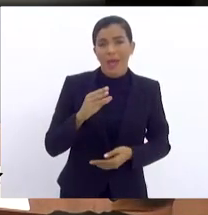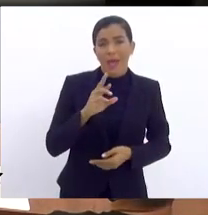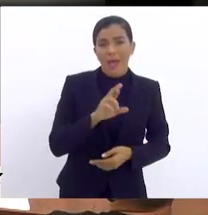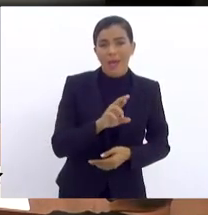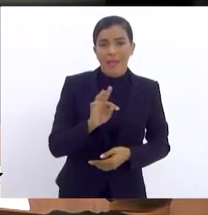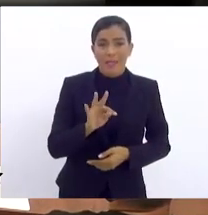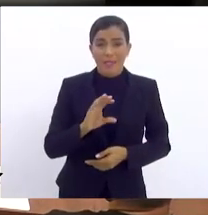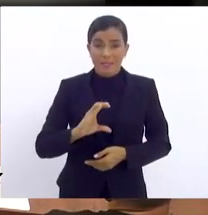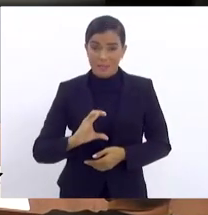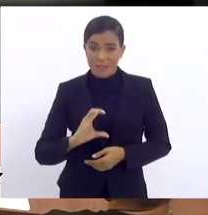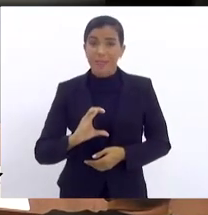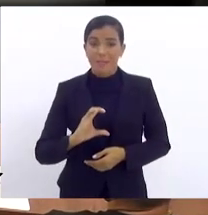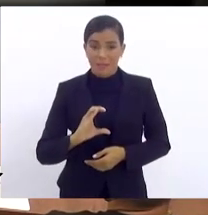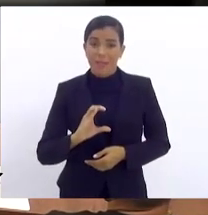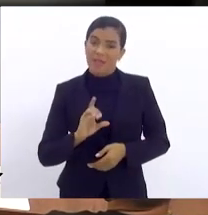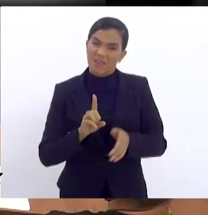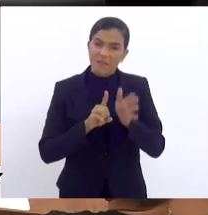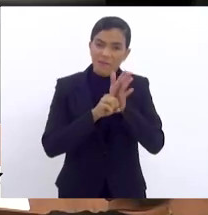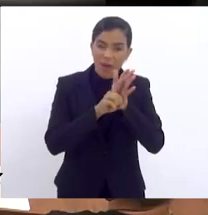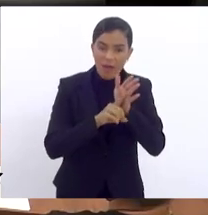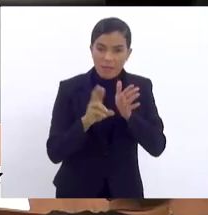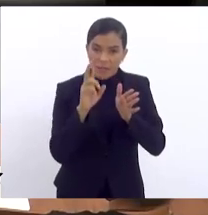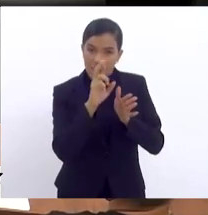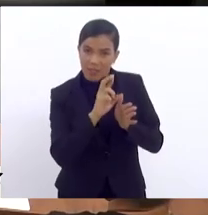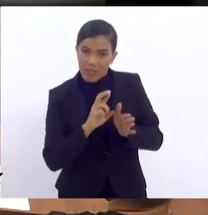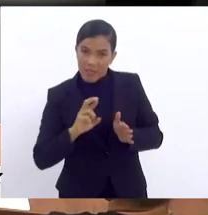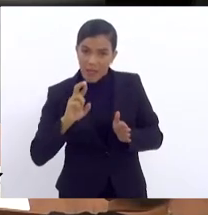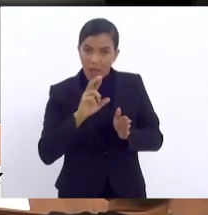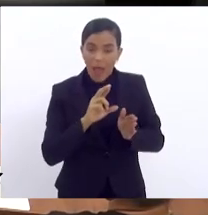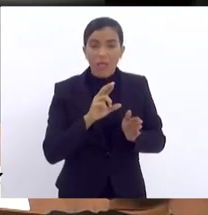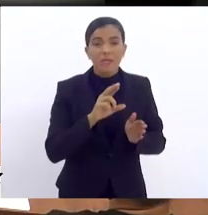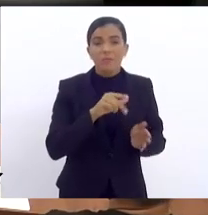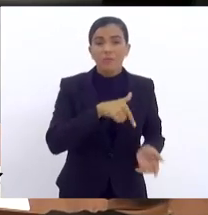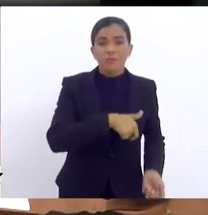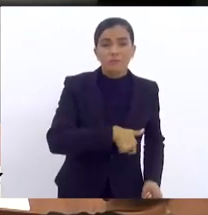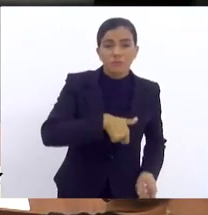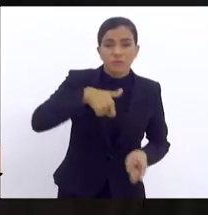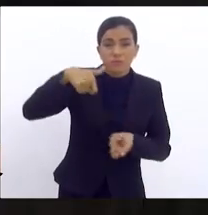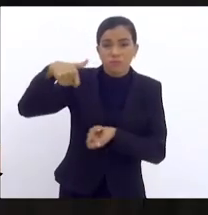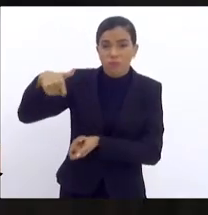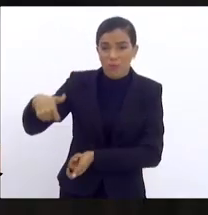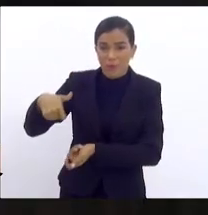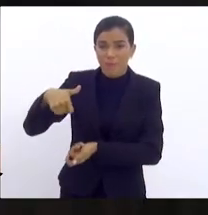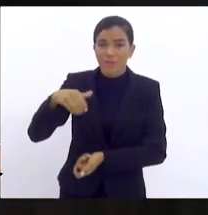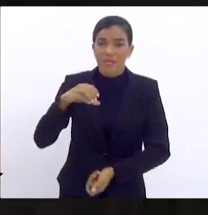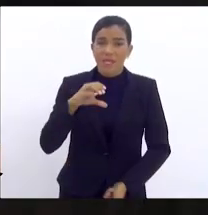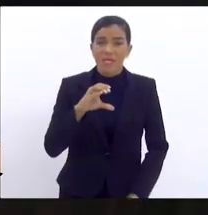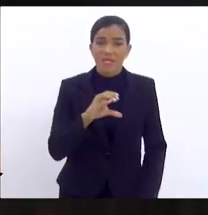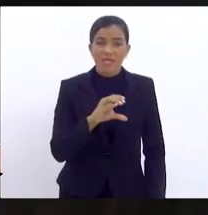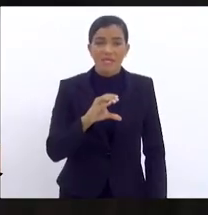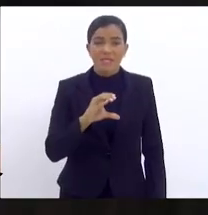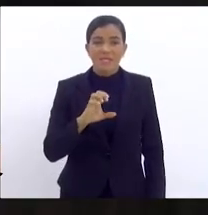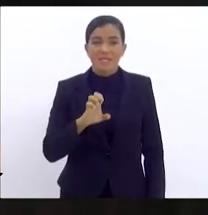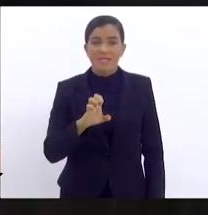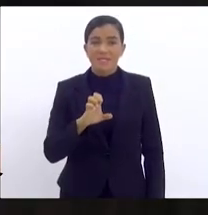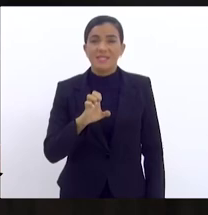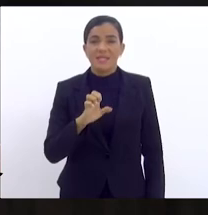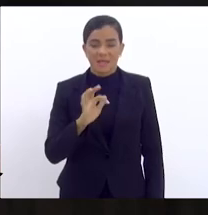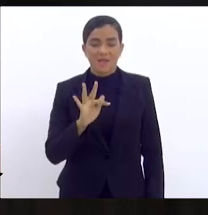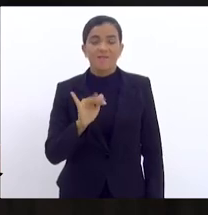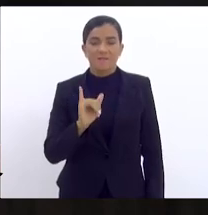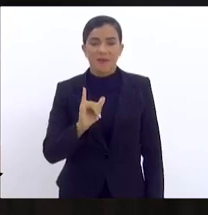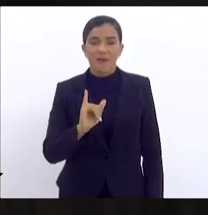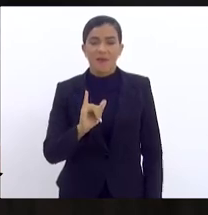a perícia depois vai para Sefaz e depois vai para